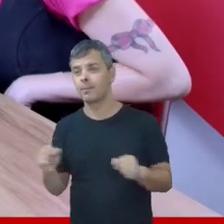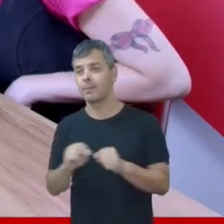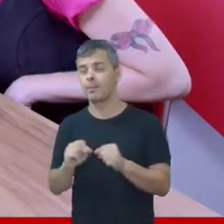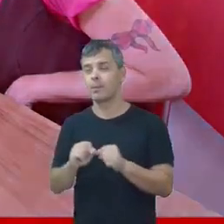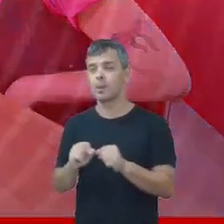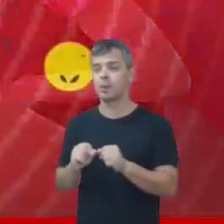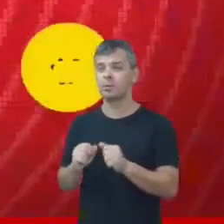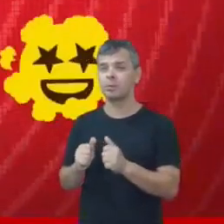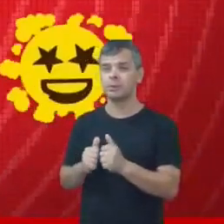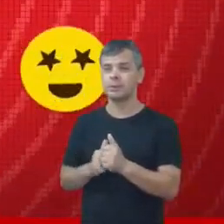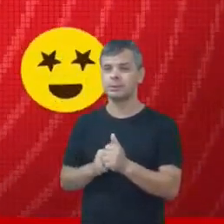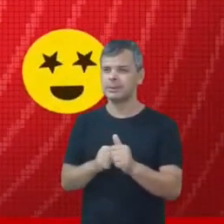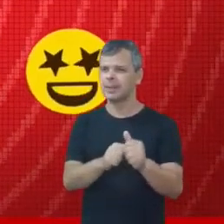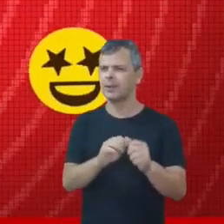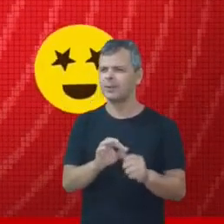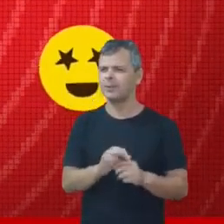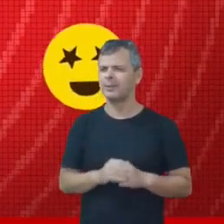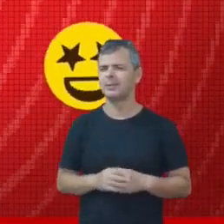Segue o Fio.